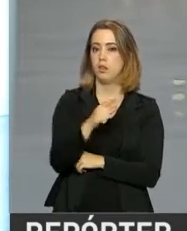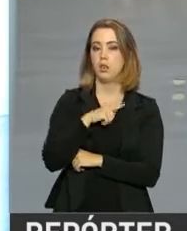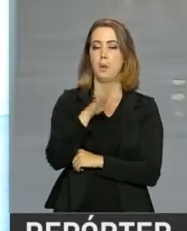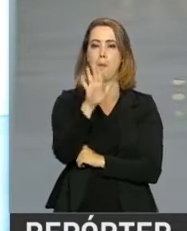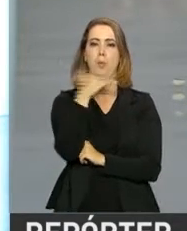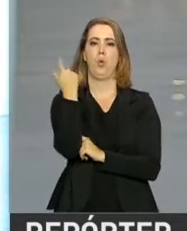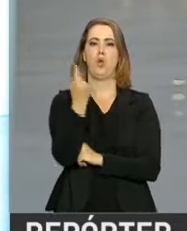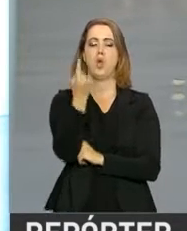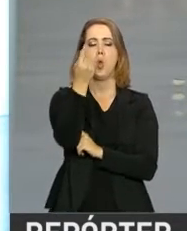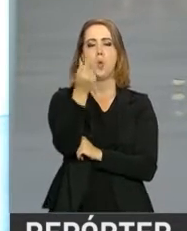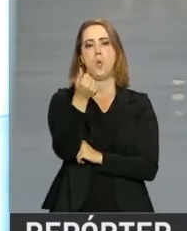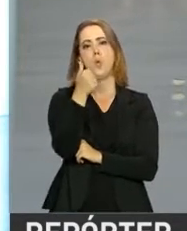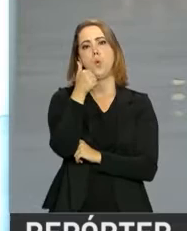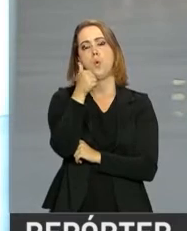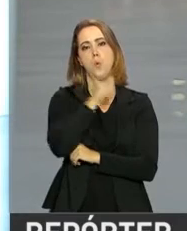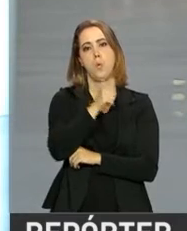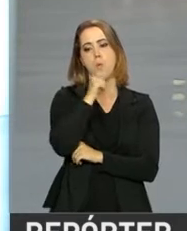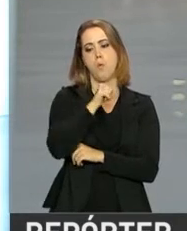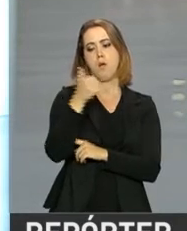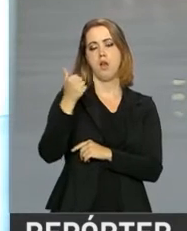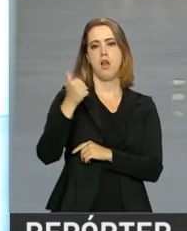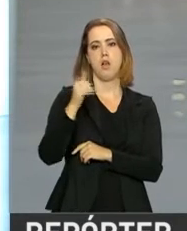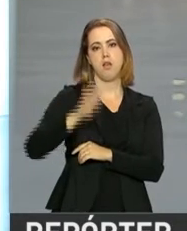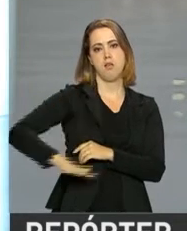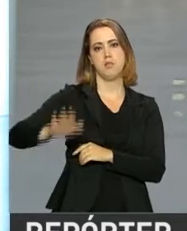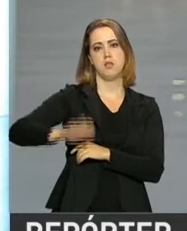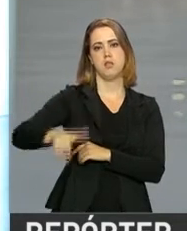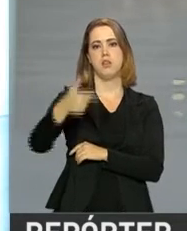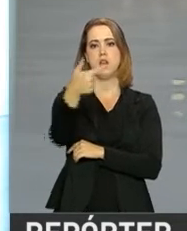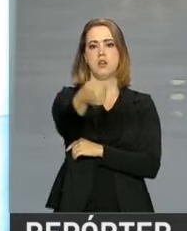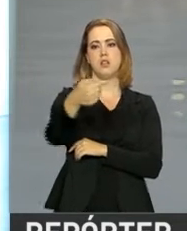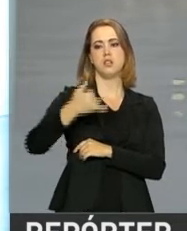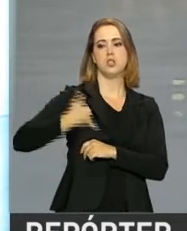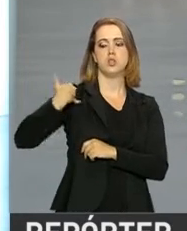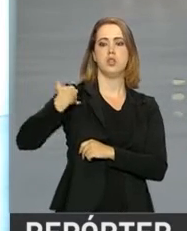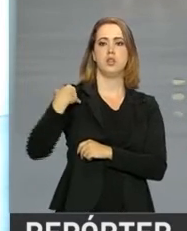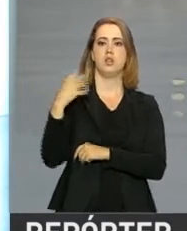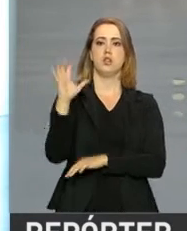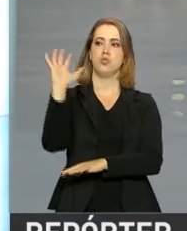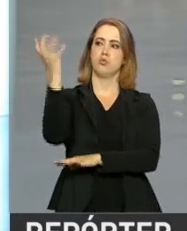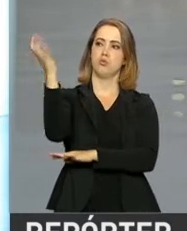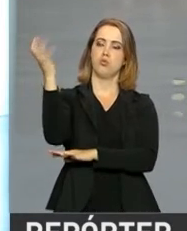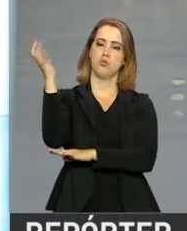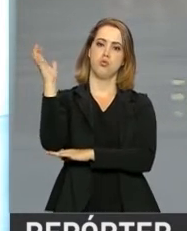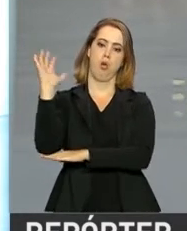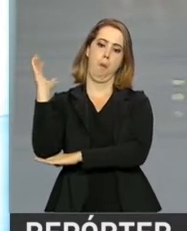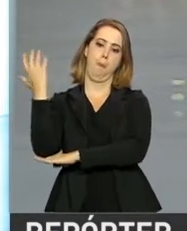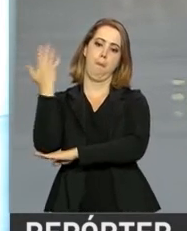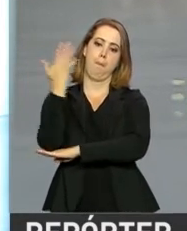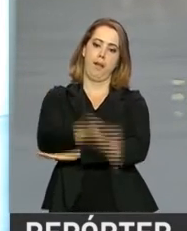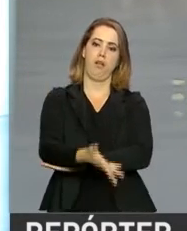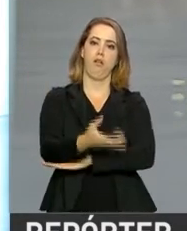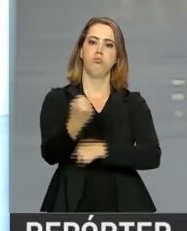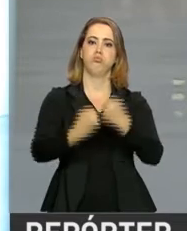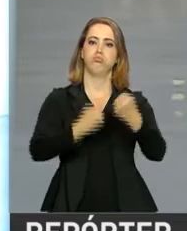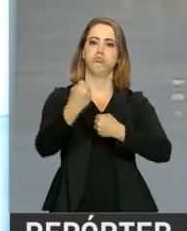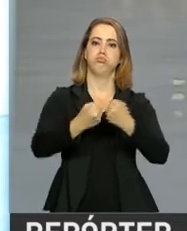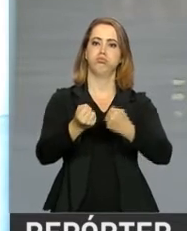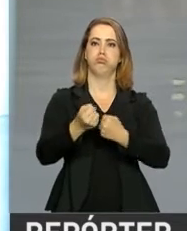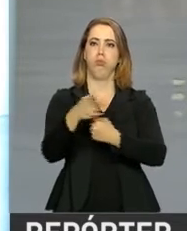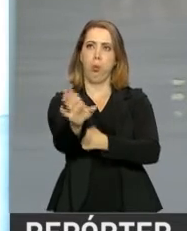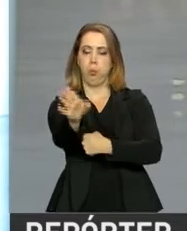carro e sobre este carro caíram árvores devido aos ventos e o temporal que atingiu a cidade no fim de